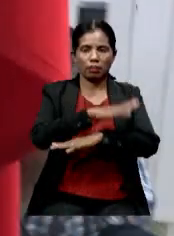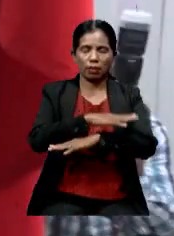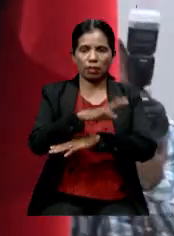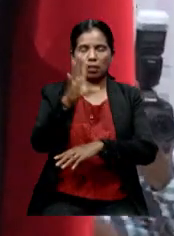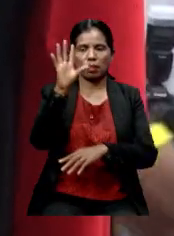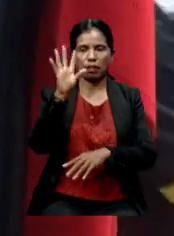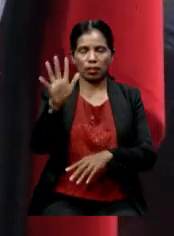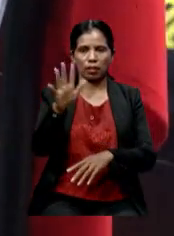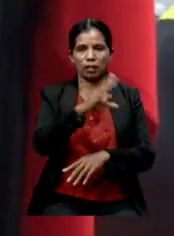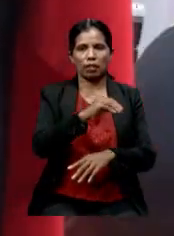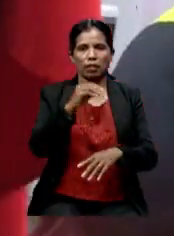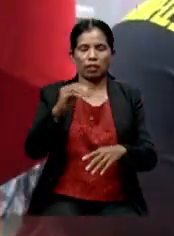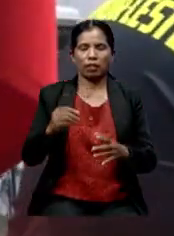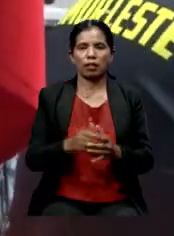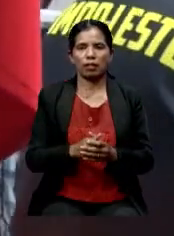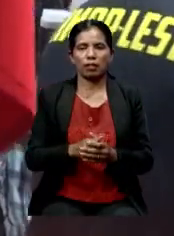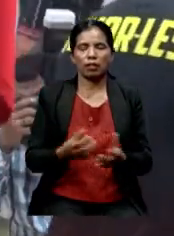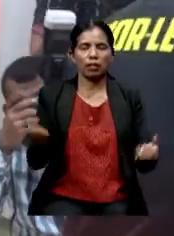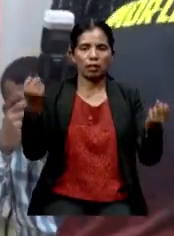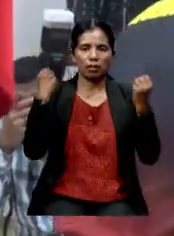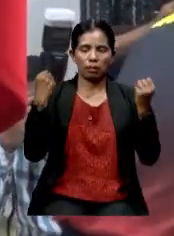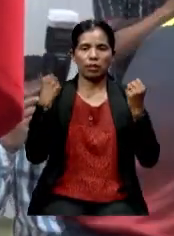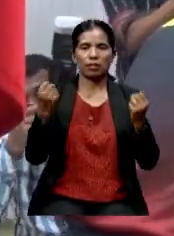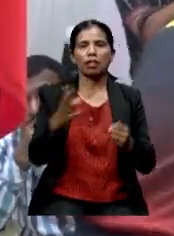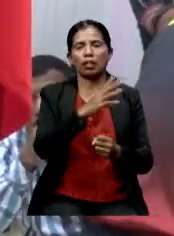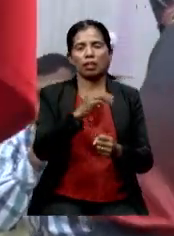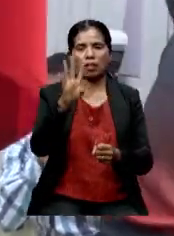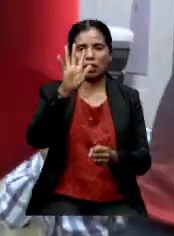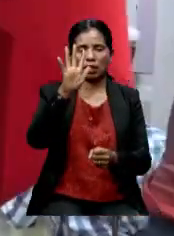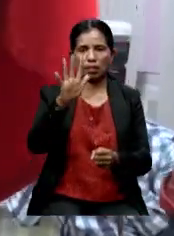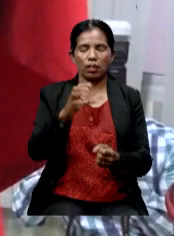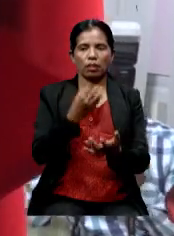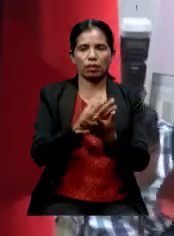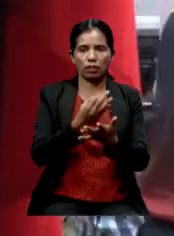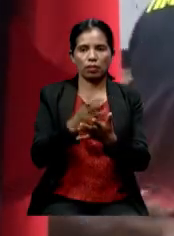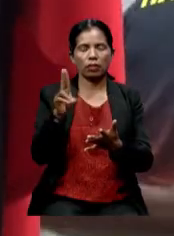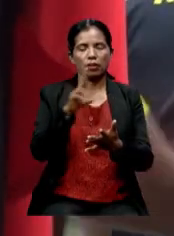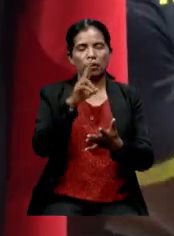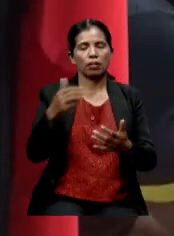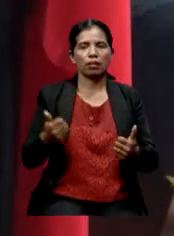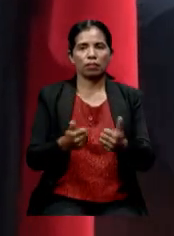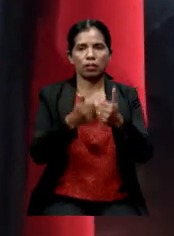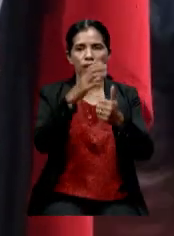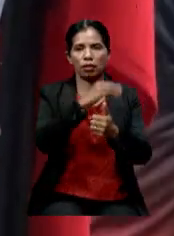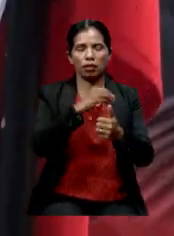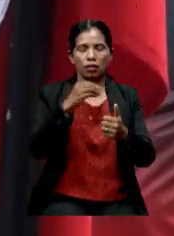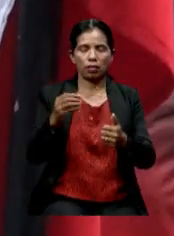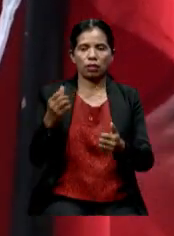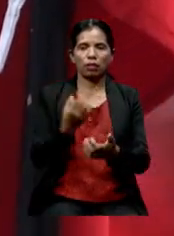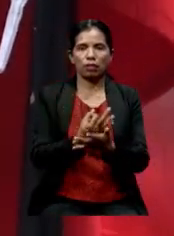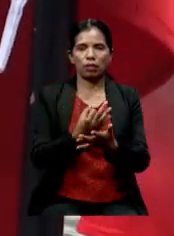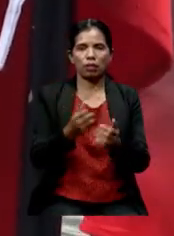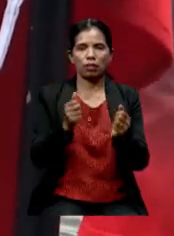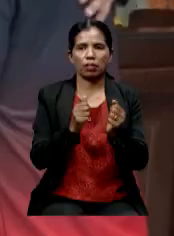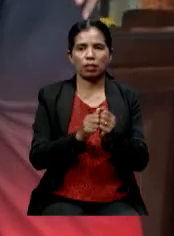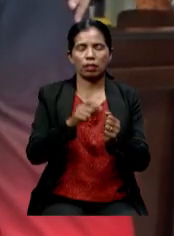modalidade halter felismo ka hit besi nang hat. Orsamento de BC uja ba kompetisang ASEAN Para Games ne dolar Amerikanu rihung atu